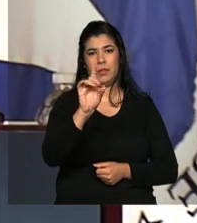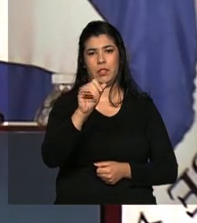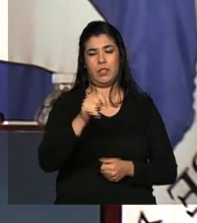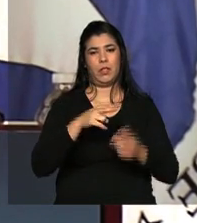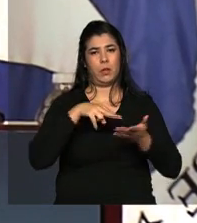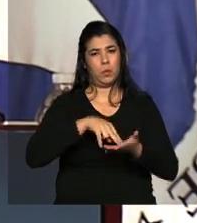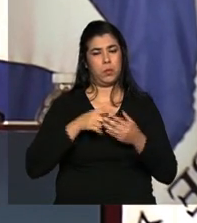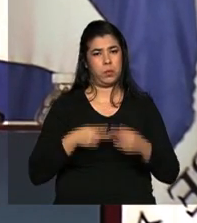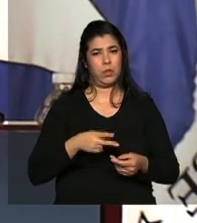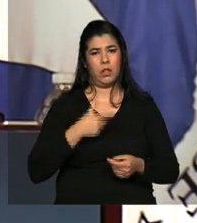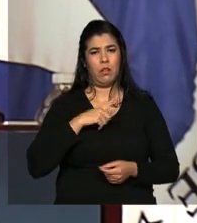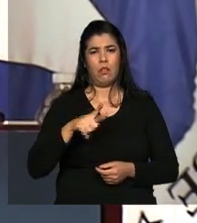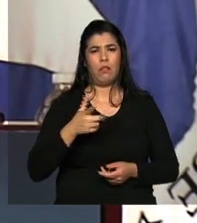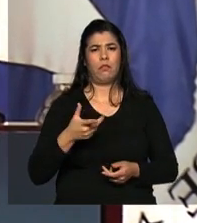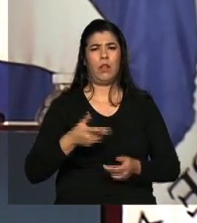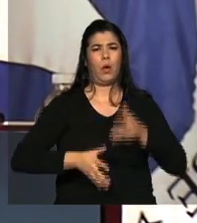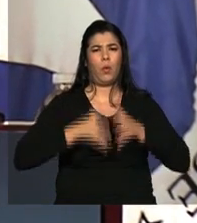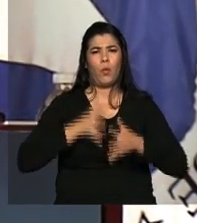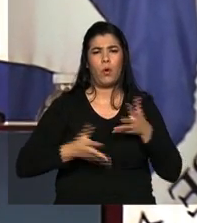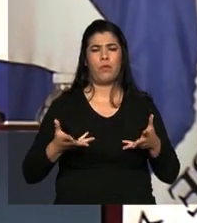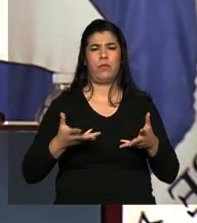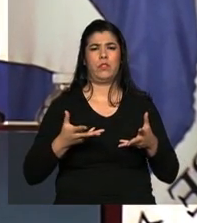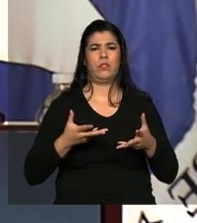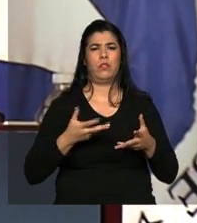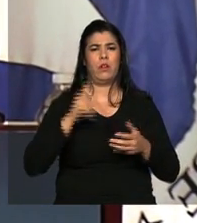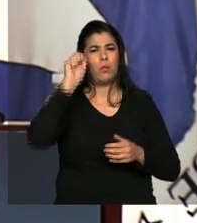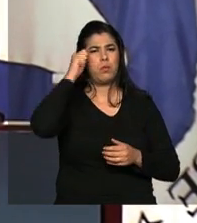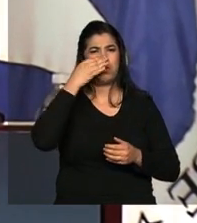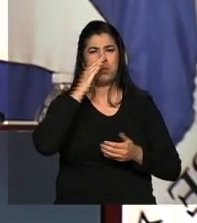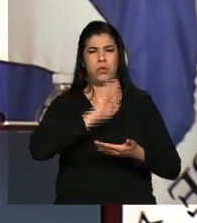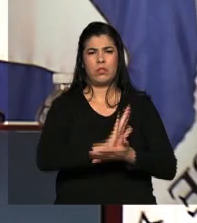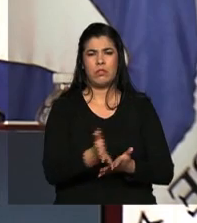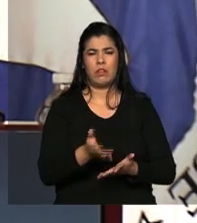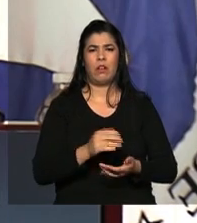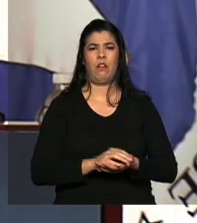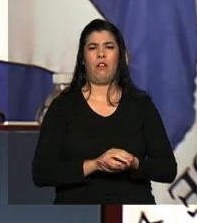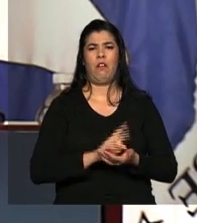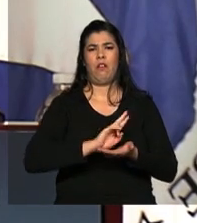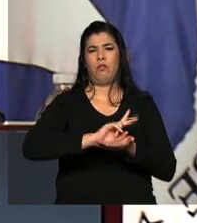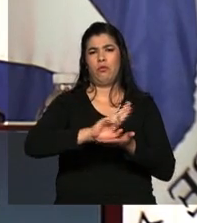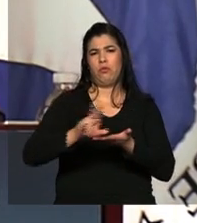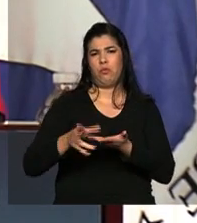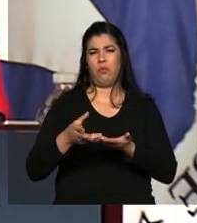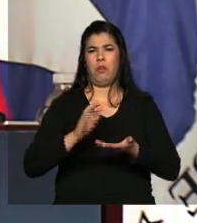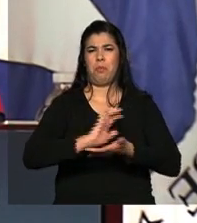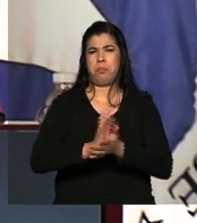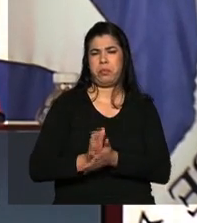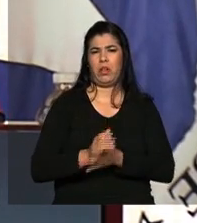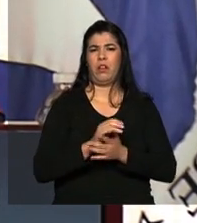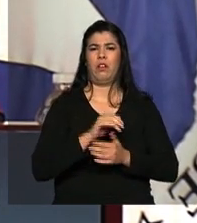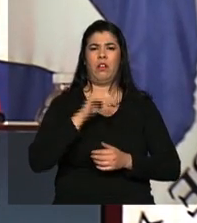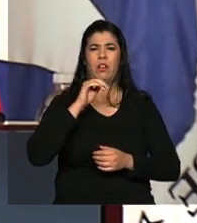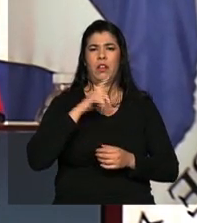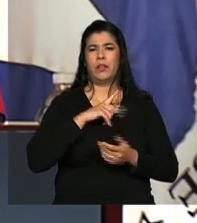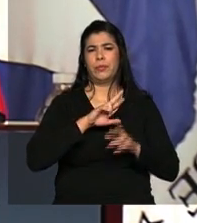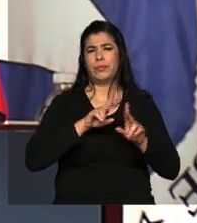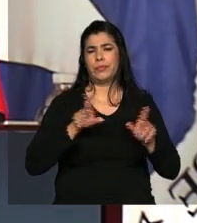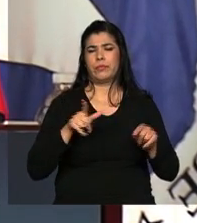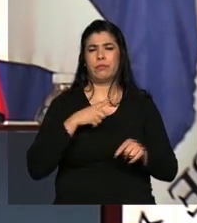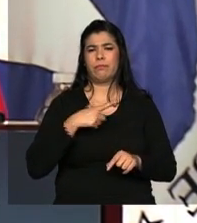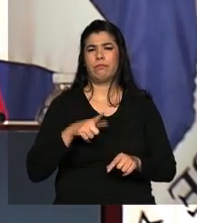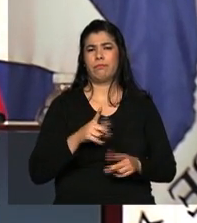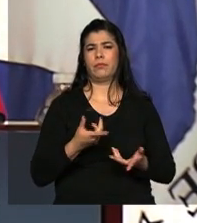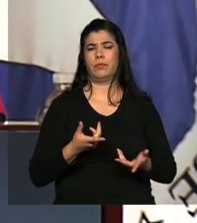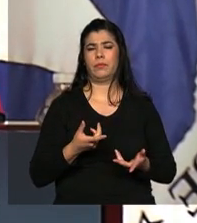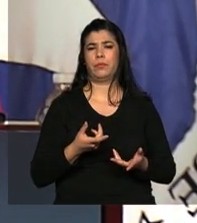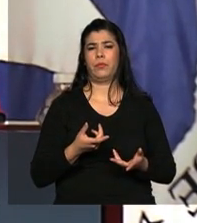temos conflitos religiosos e conflitos étnicos de forma alguma. Quero